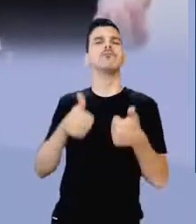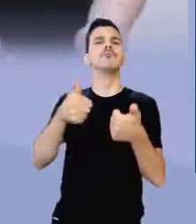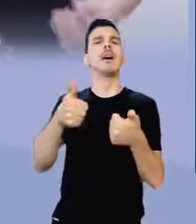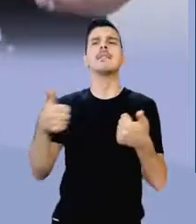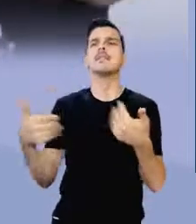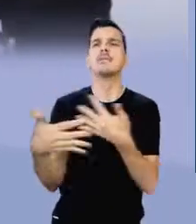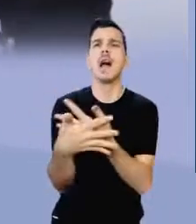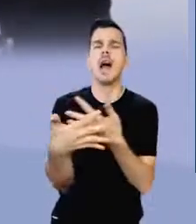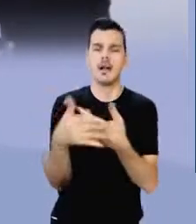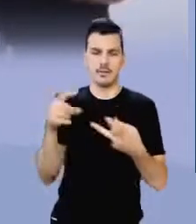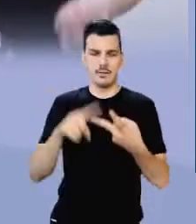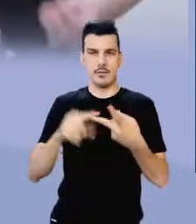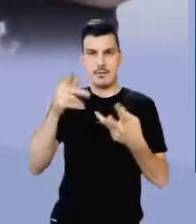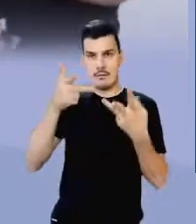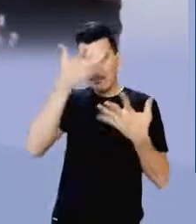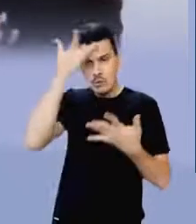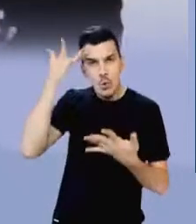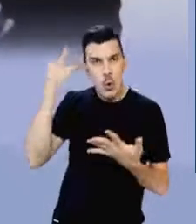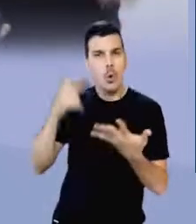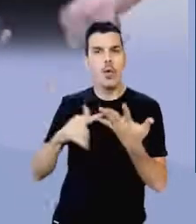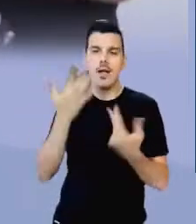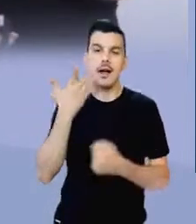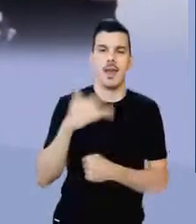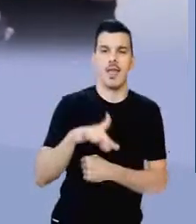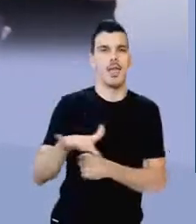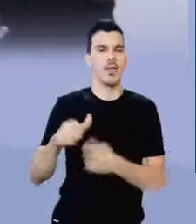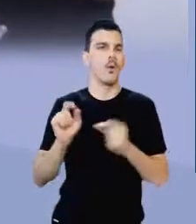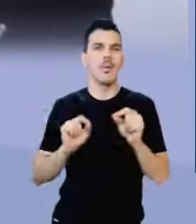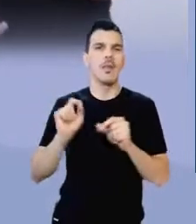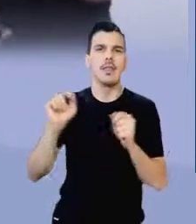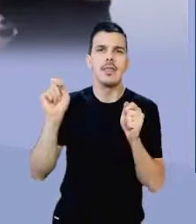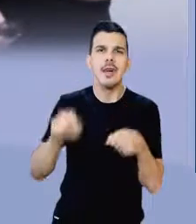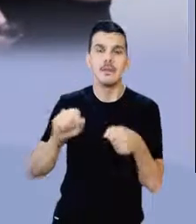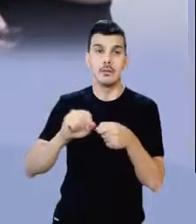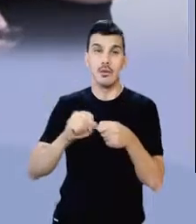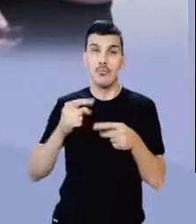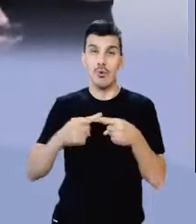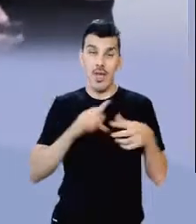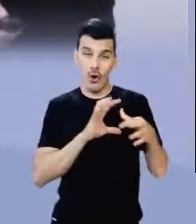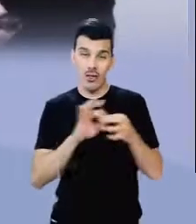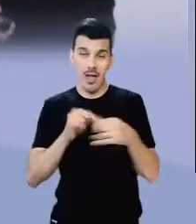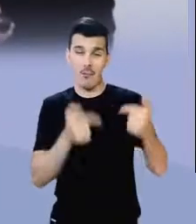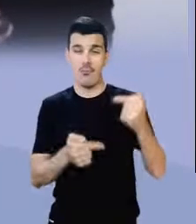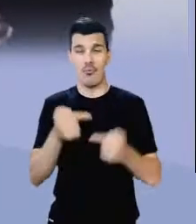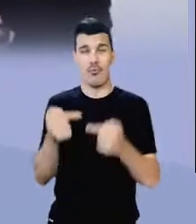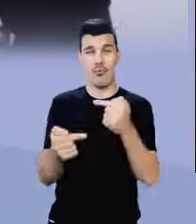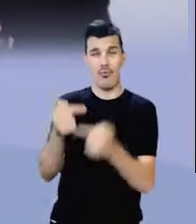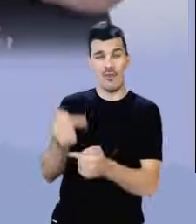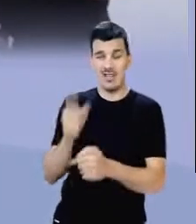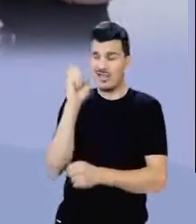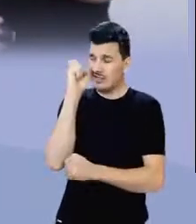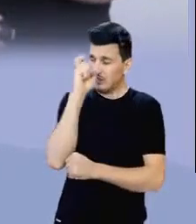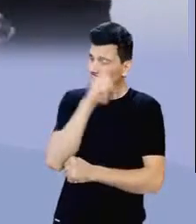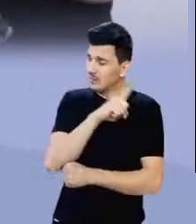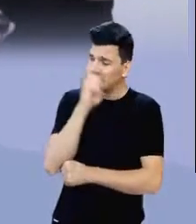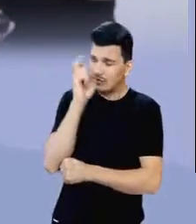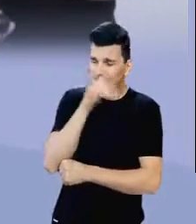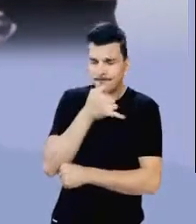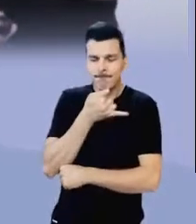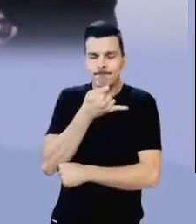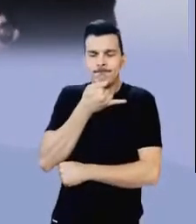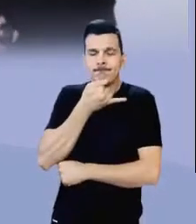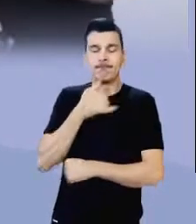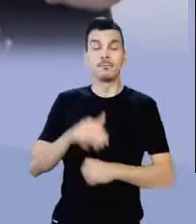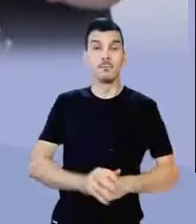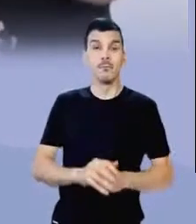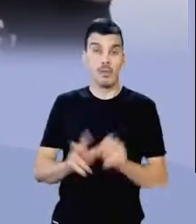pelas cidades, pelas pessoas, pelas crianças? Era um tempo de guerra, um tempo profundamente triste.